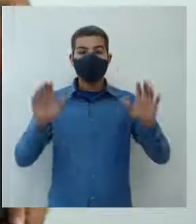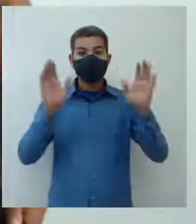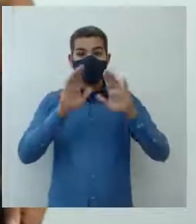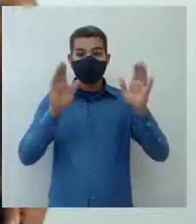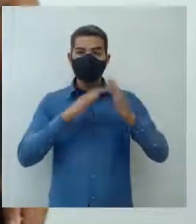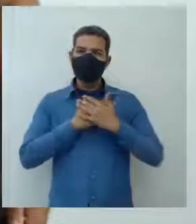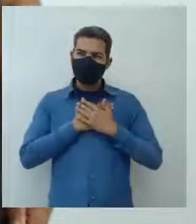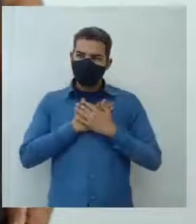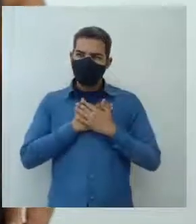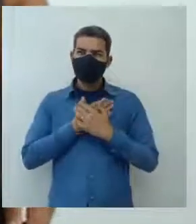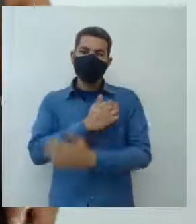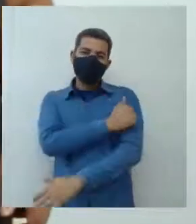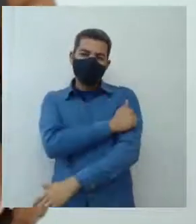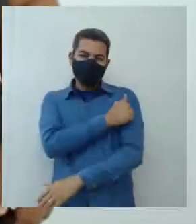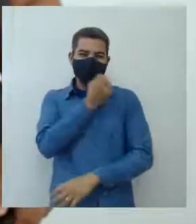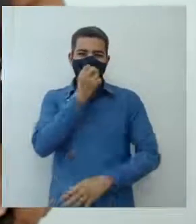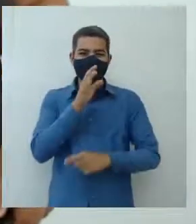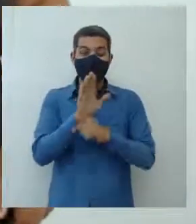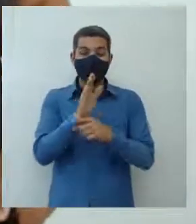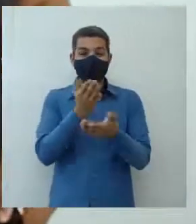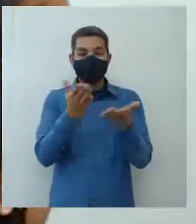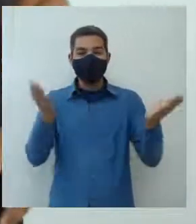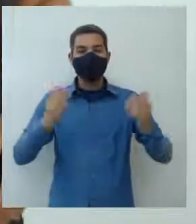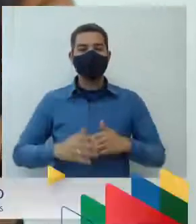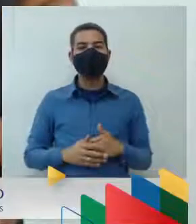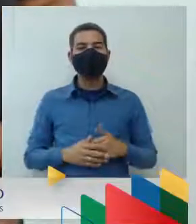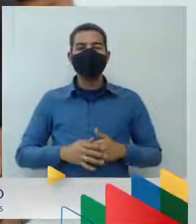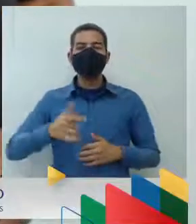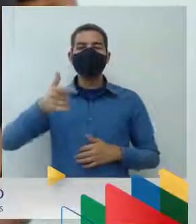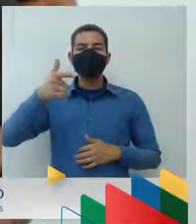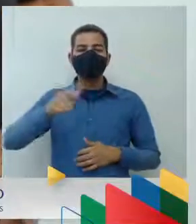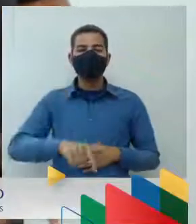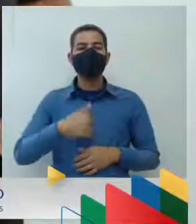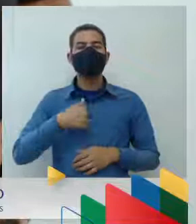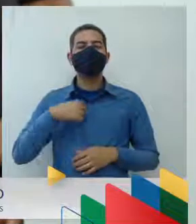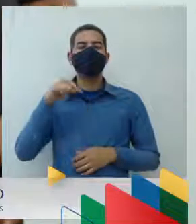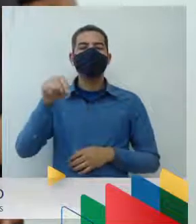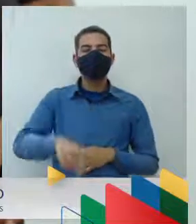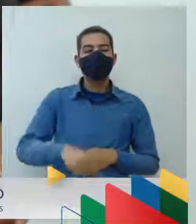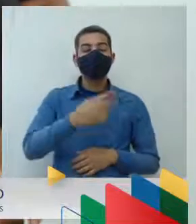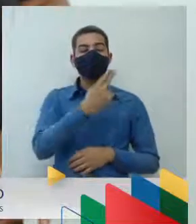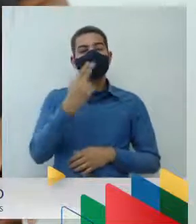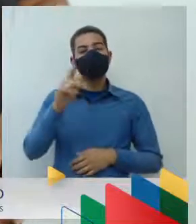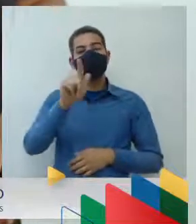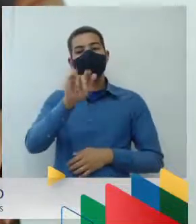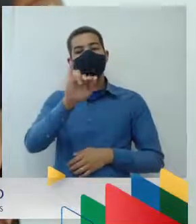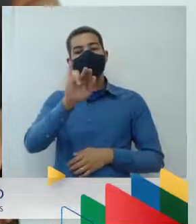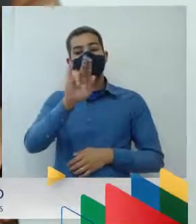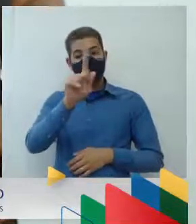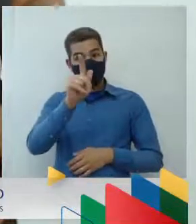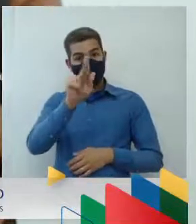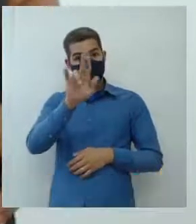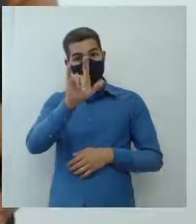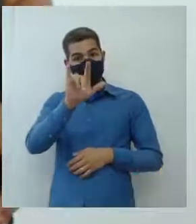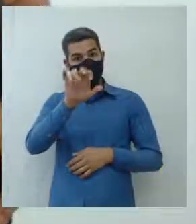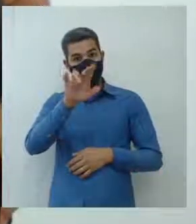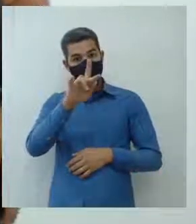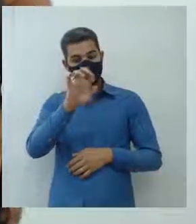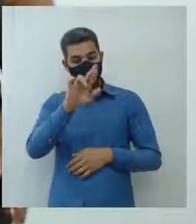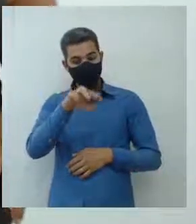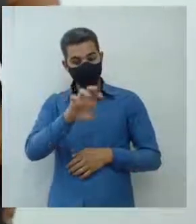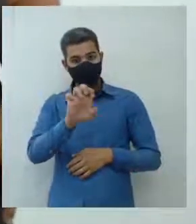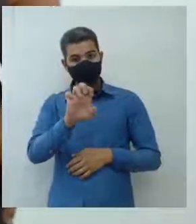Olá, queridos estudantes, boa tarde para vocês. Mais uma vez eu aqui, professor Guilherme Silva, para a gente trabalhar um pouco de geografia